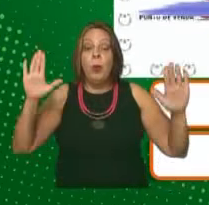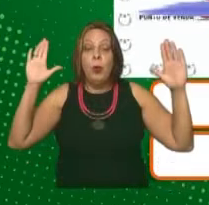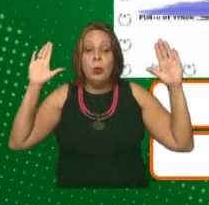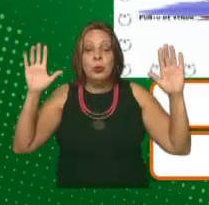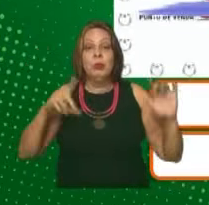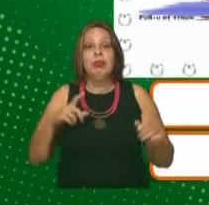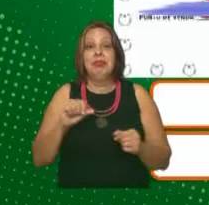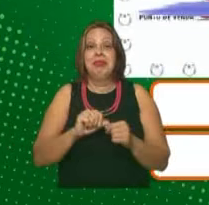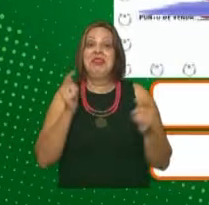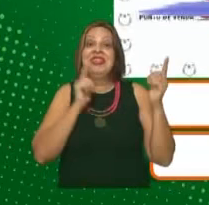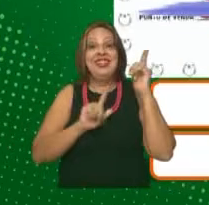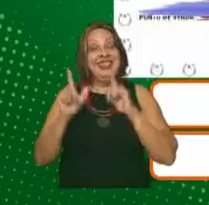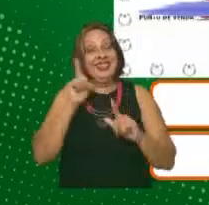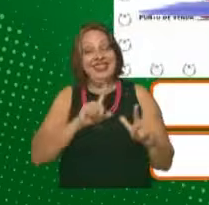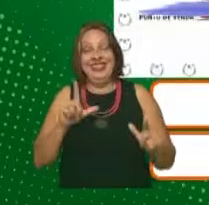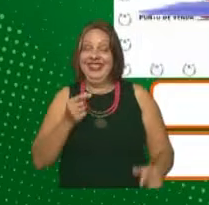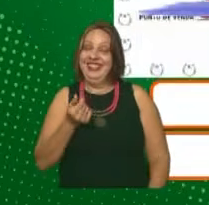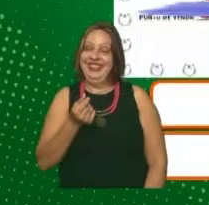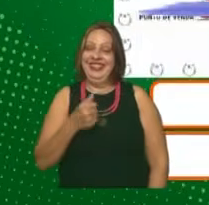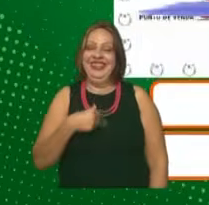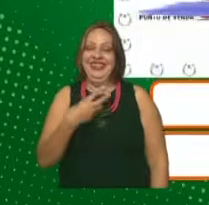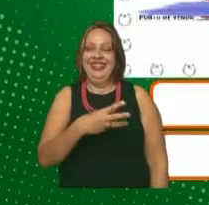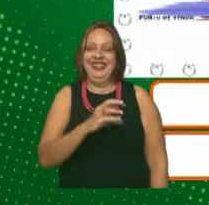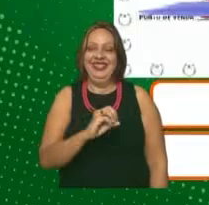aplicativo e tá faturando 500 reais,